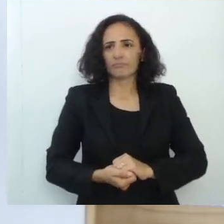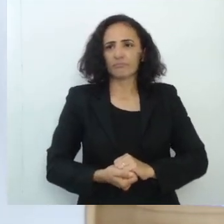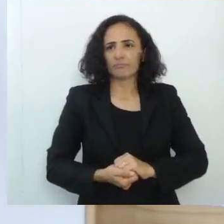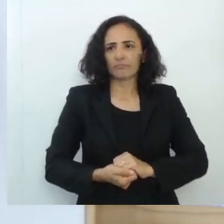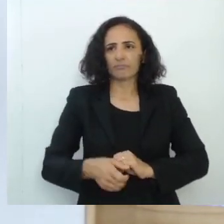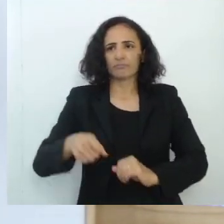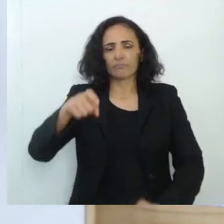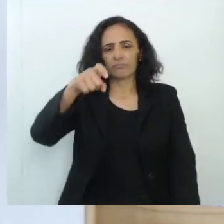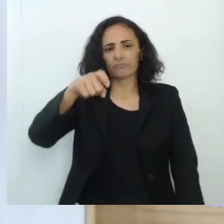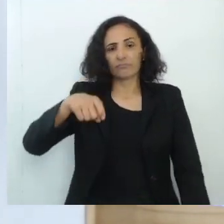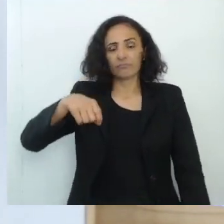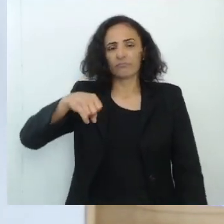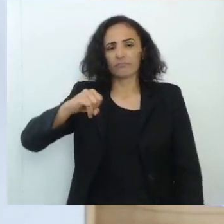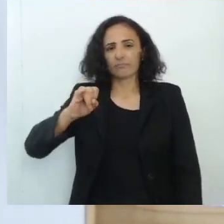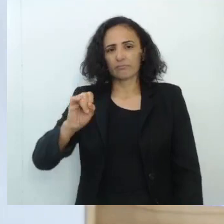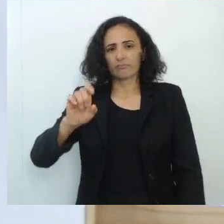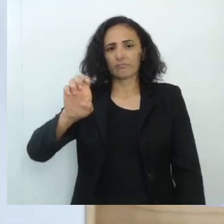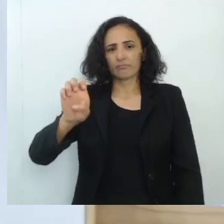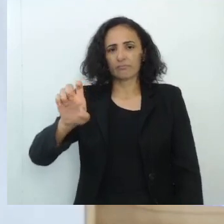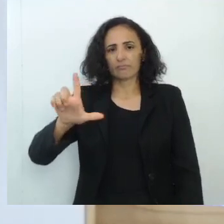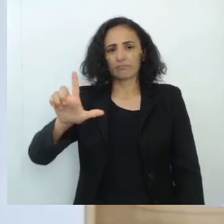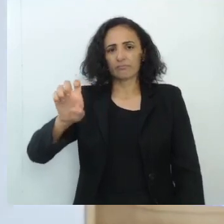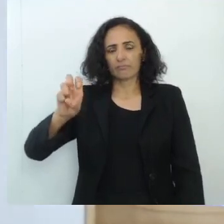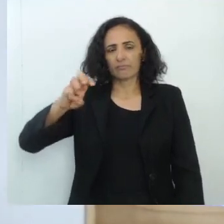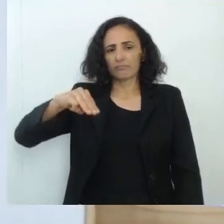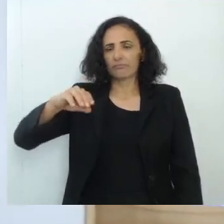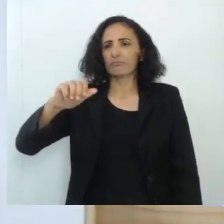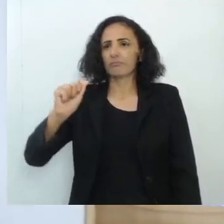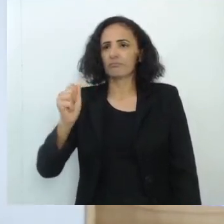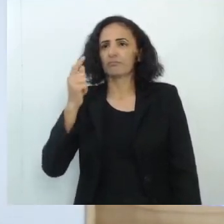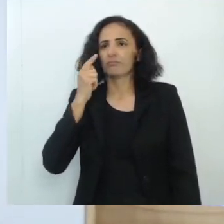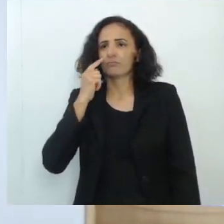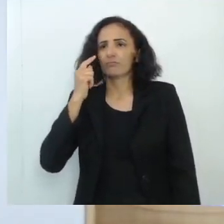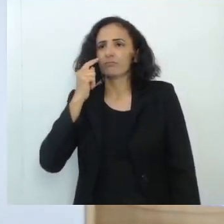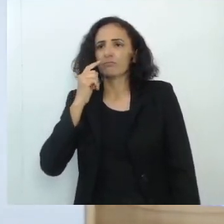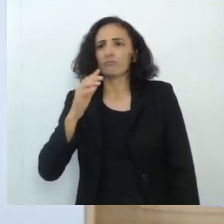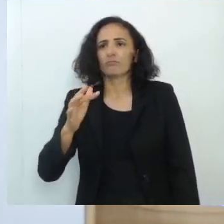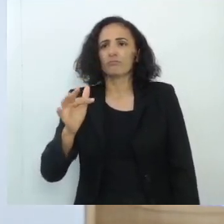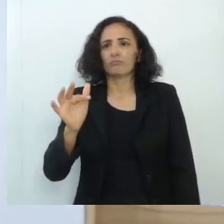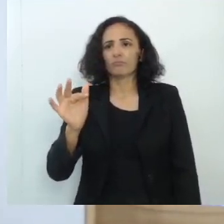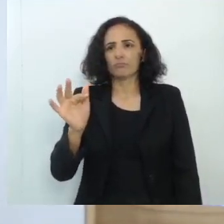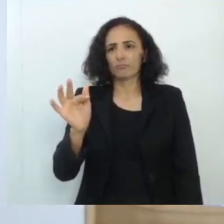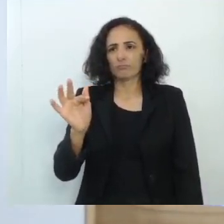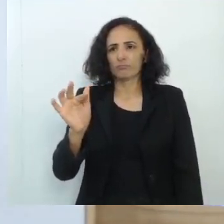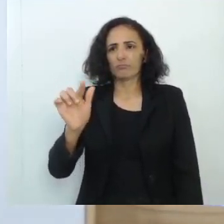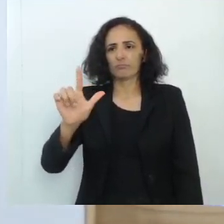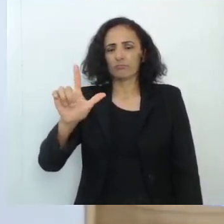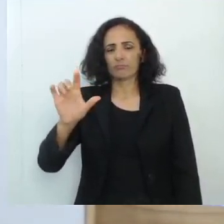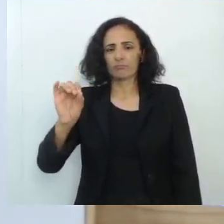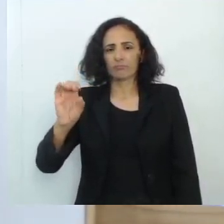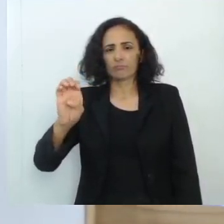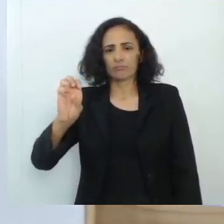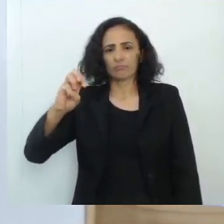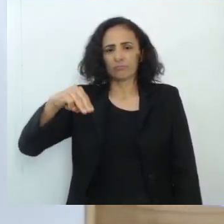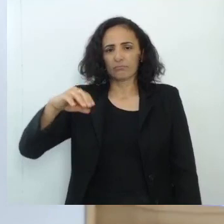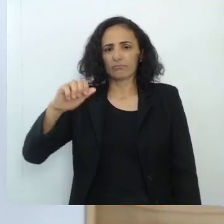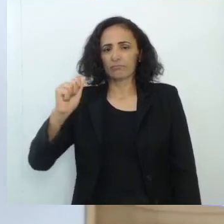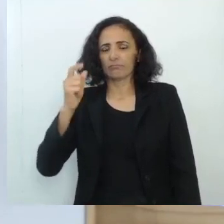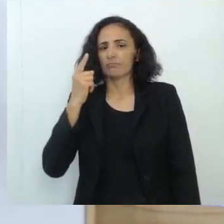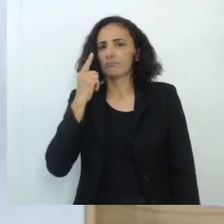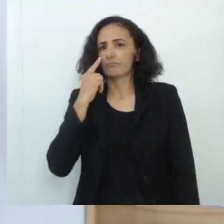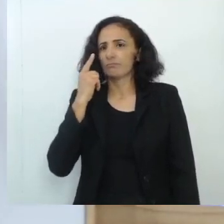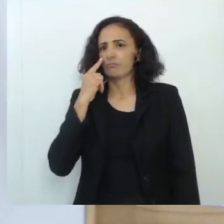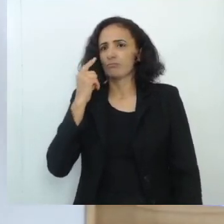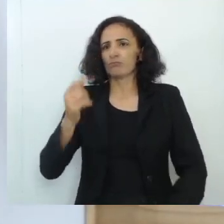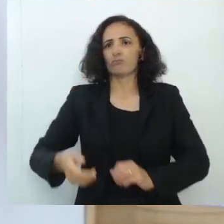floema. Aqui eu vou ter o xilema e aqui eu vou ter o floema. Aí como é que vai ser? Presta atenção.